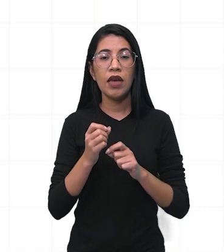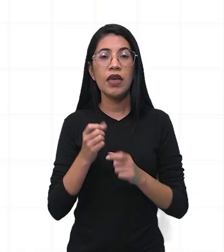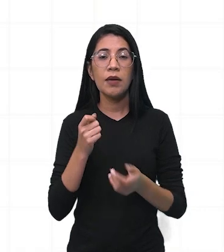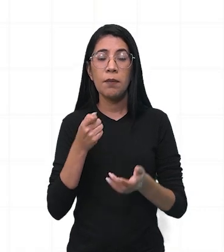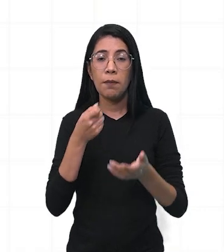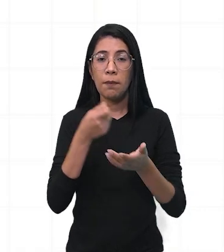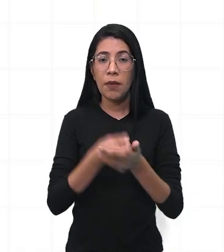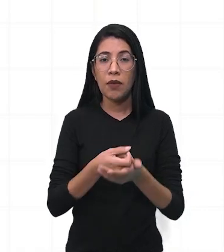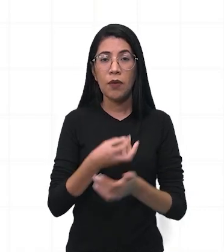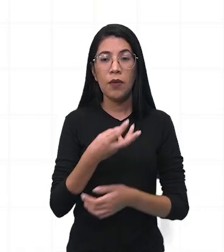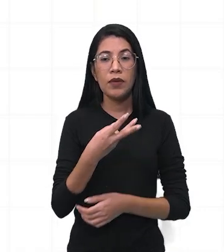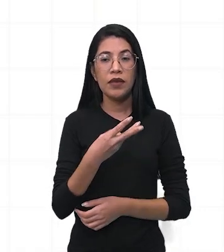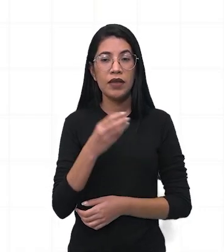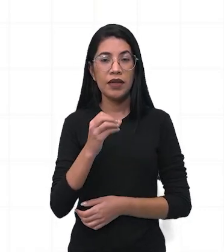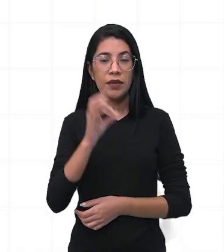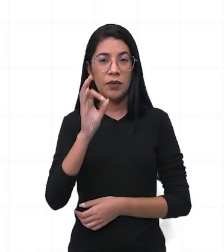Então,